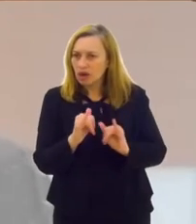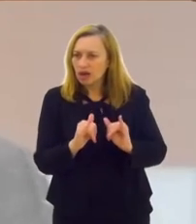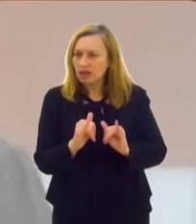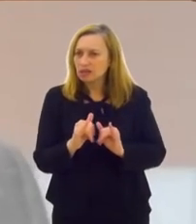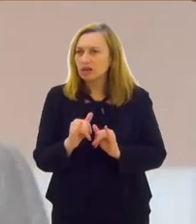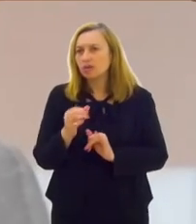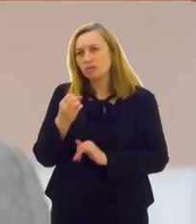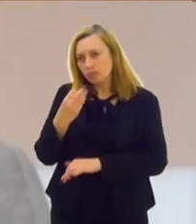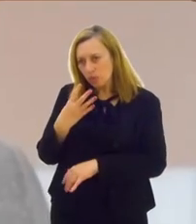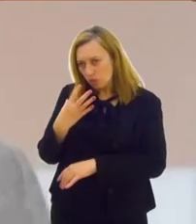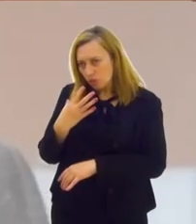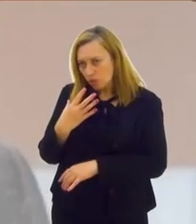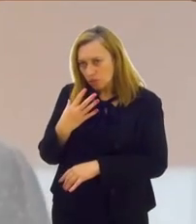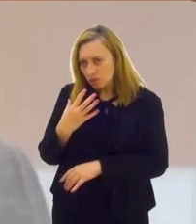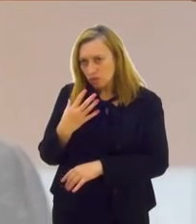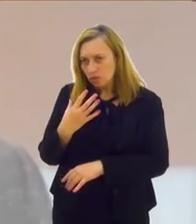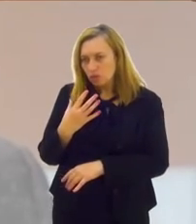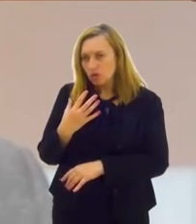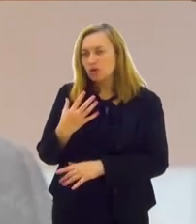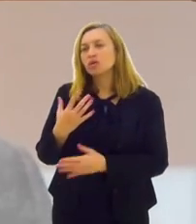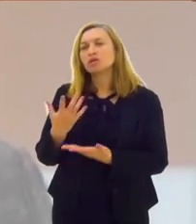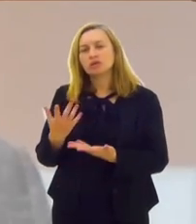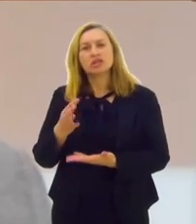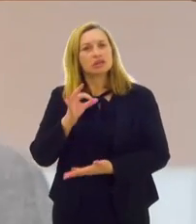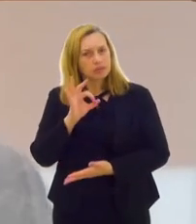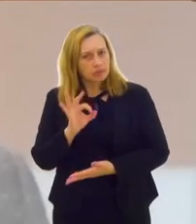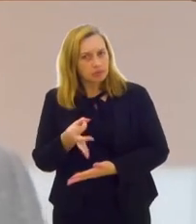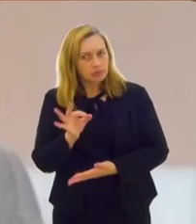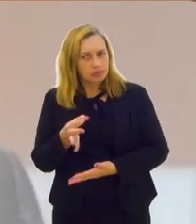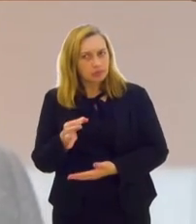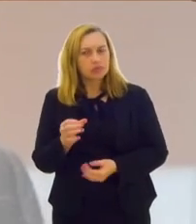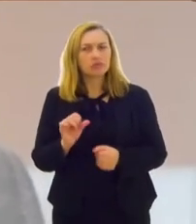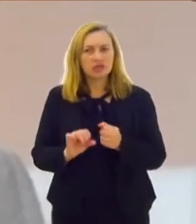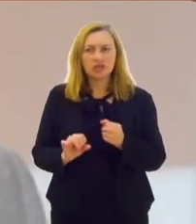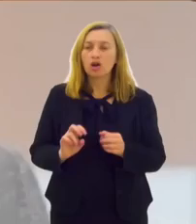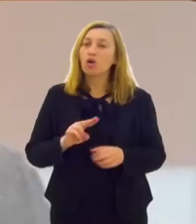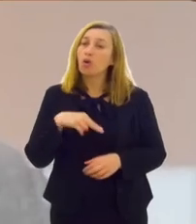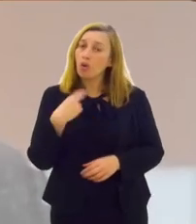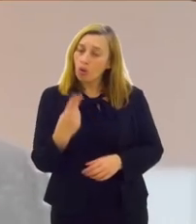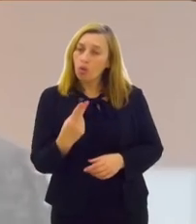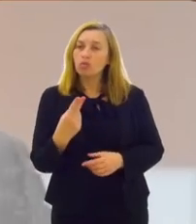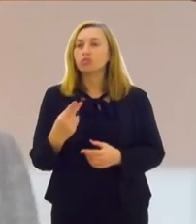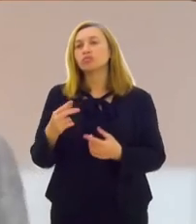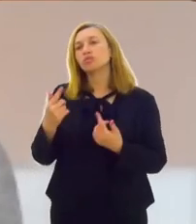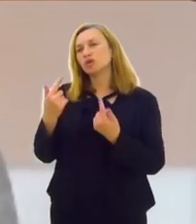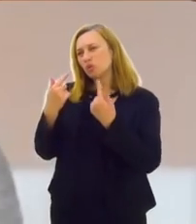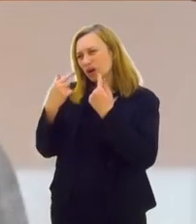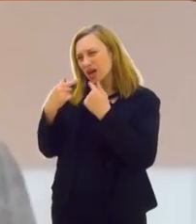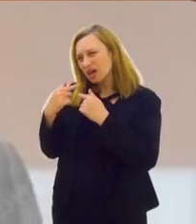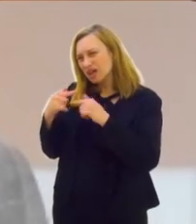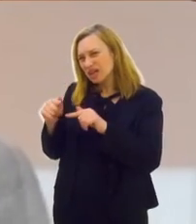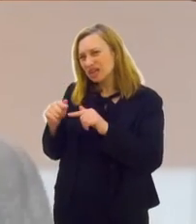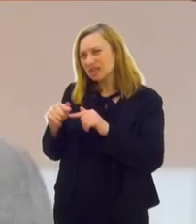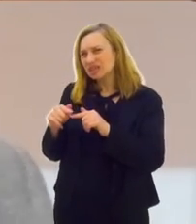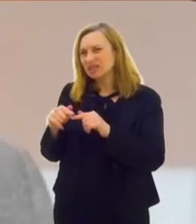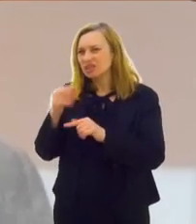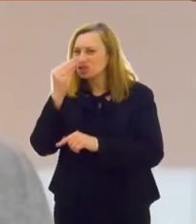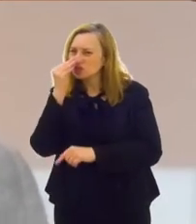informada, sóbria, né? O que é uma crítica como deve ser feita. E, de outro lado,